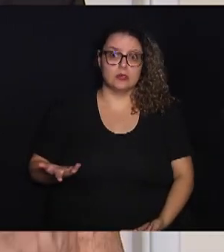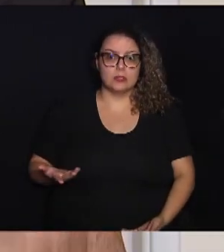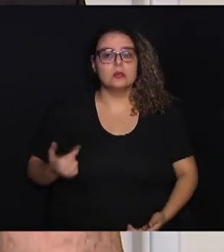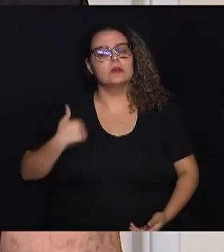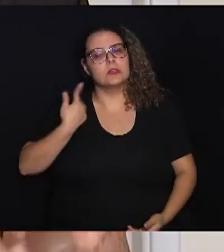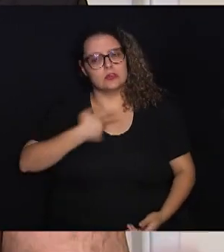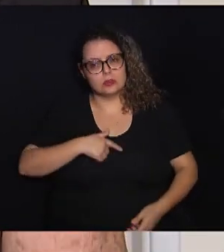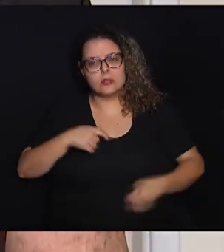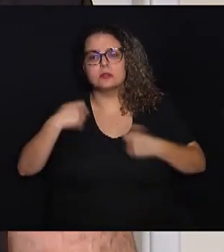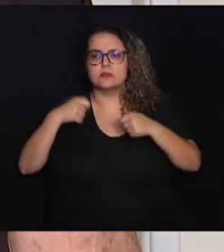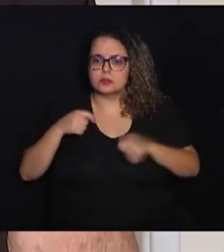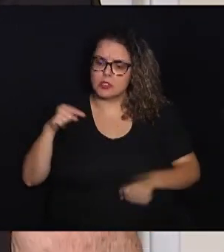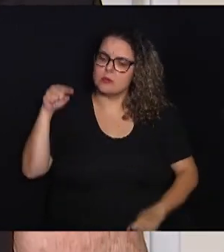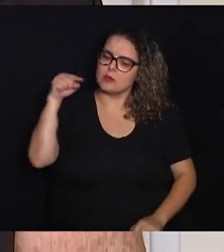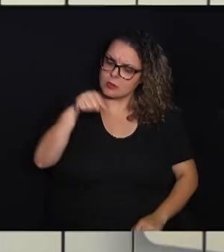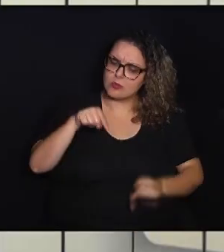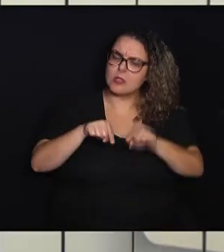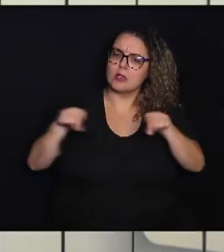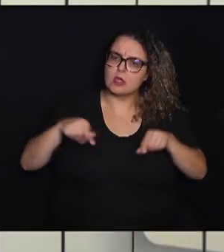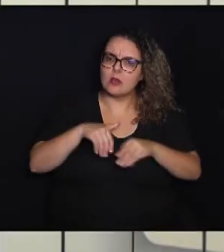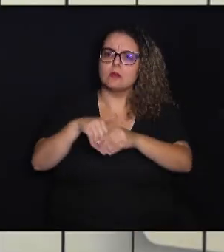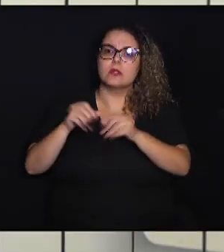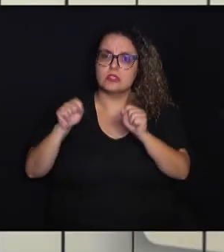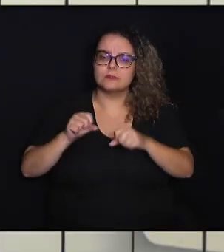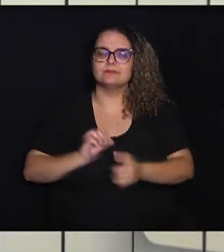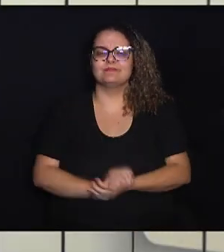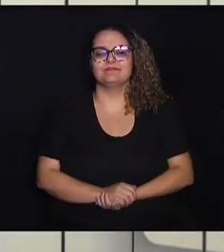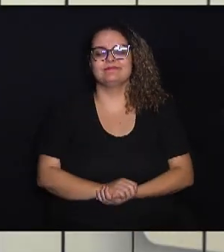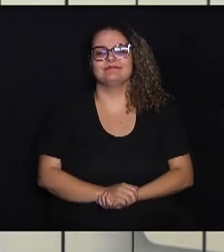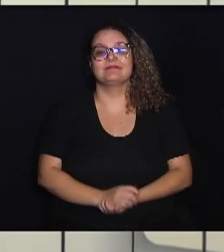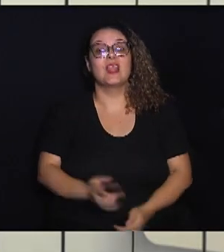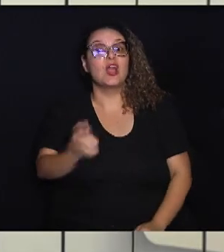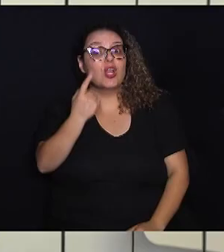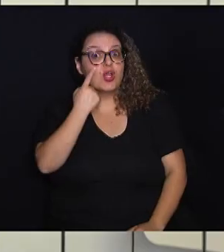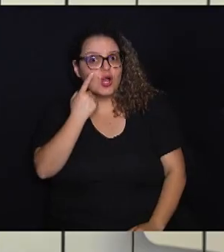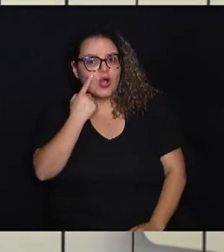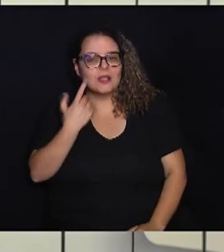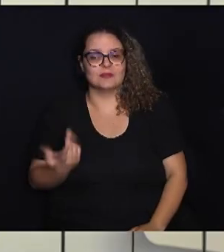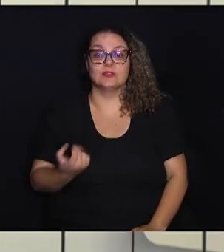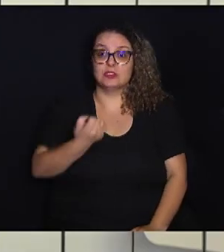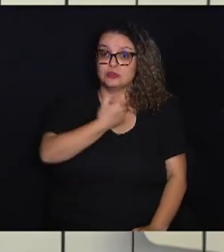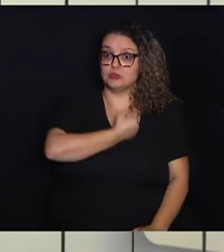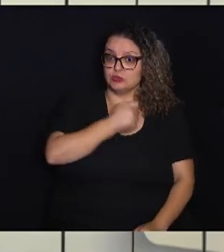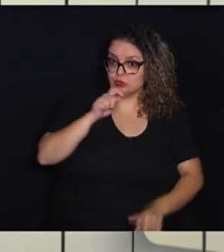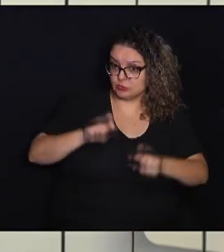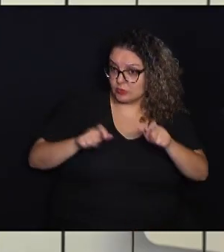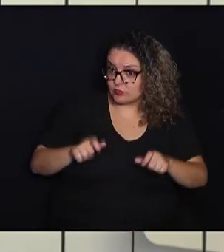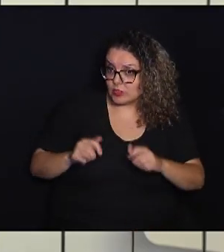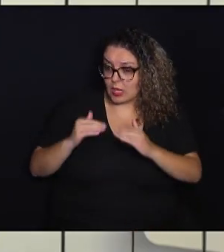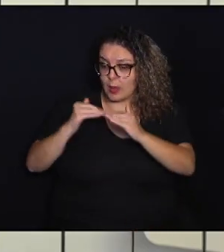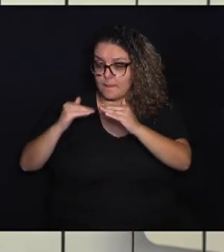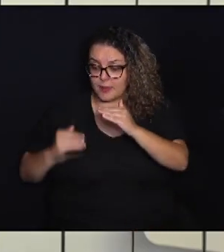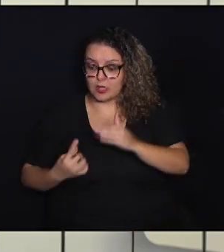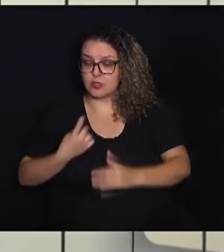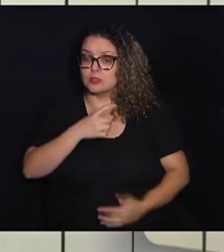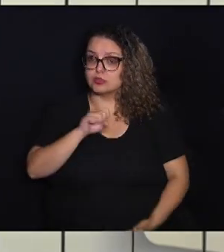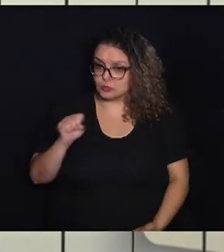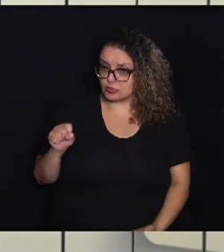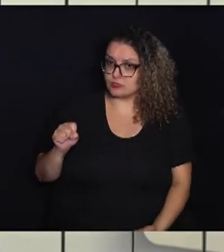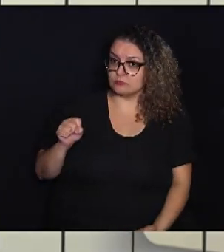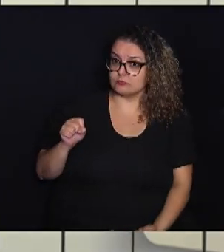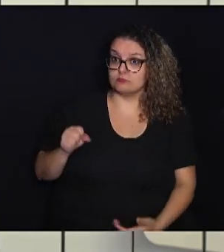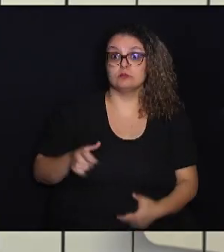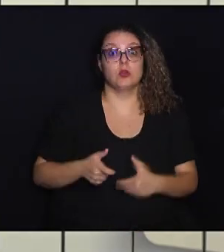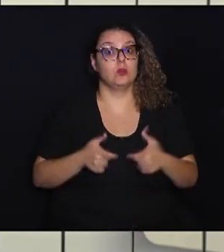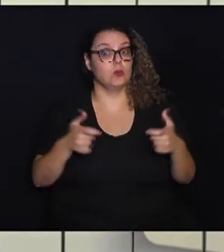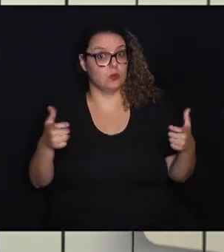nós temos que estar lá nas urnas sim. E olha que interessante, o número de pessoas menores de 18 anos